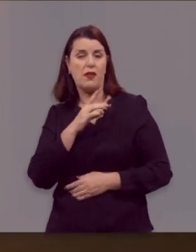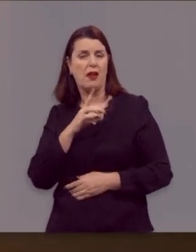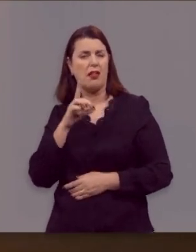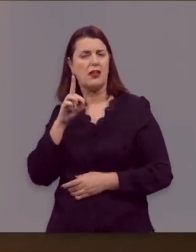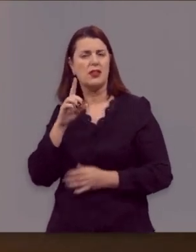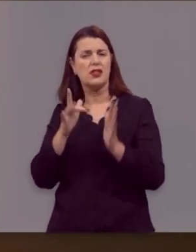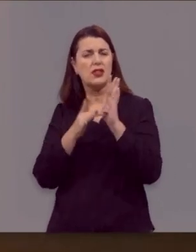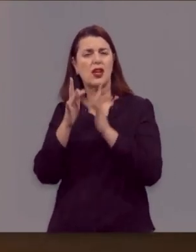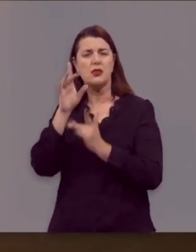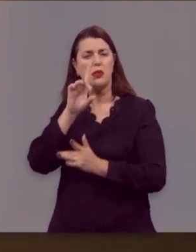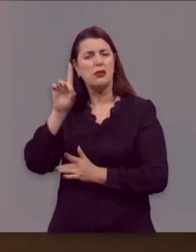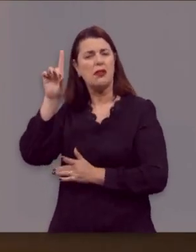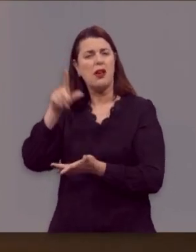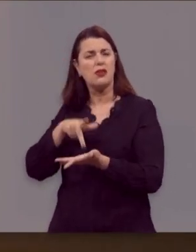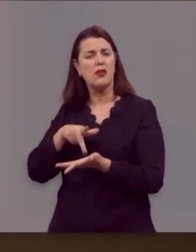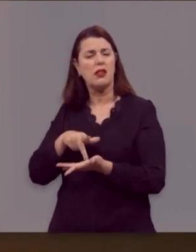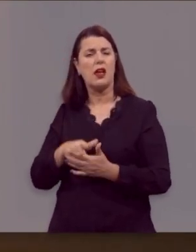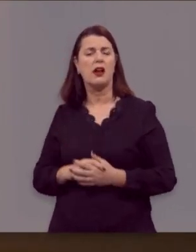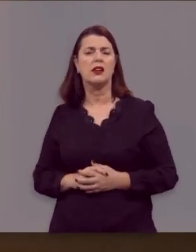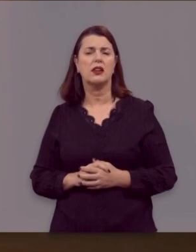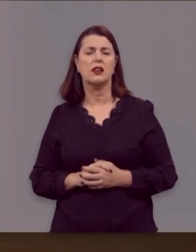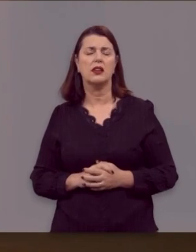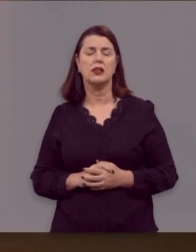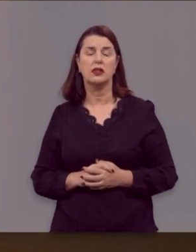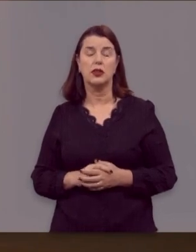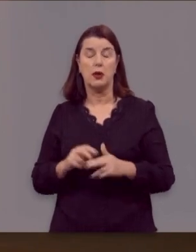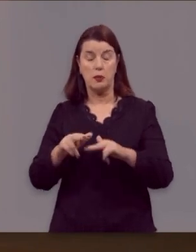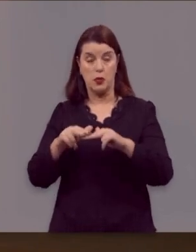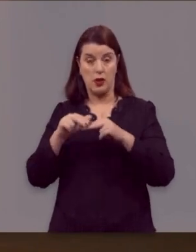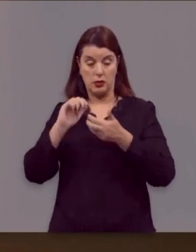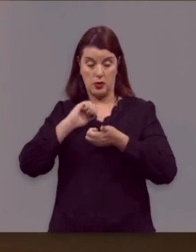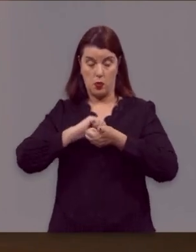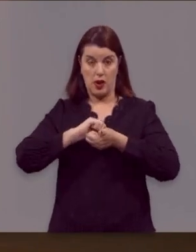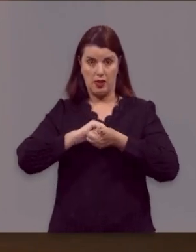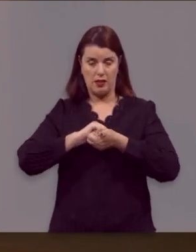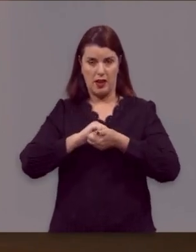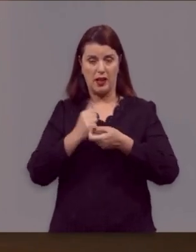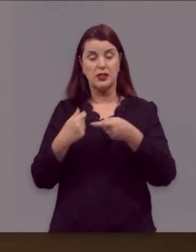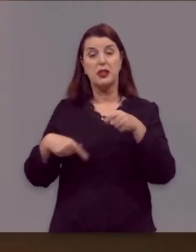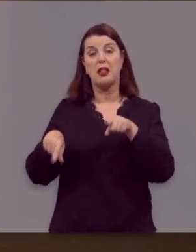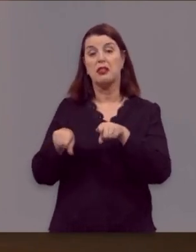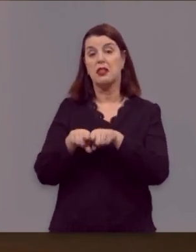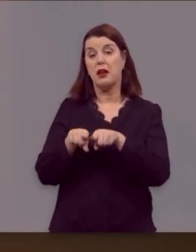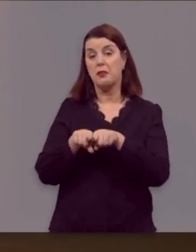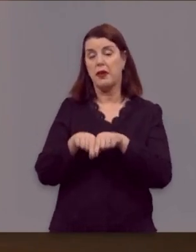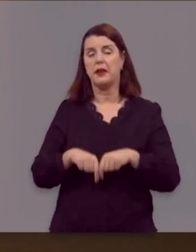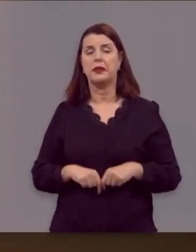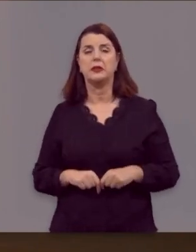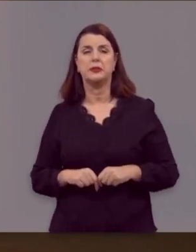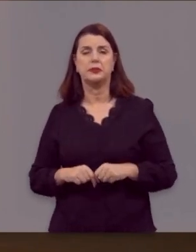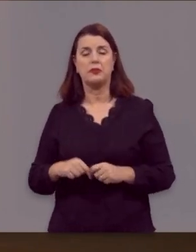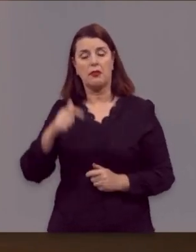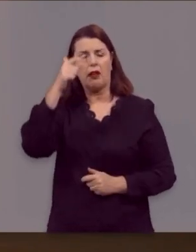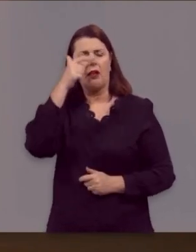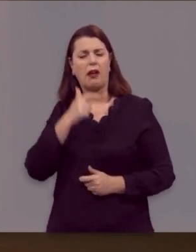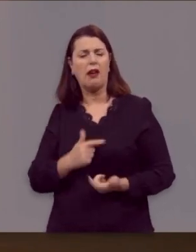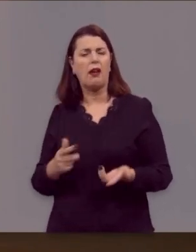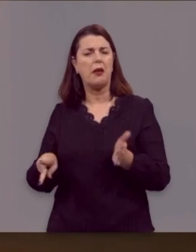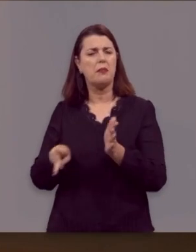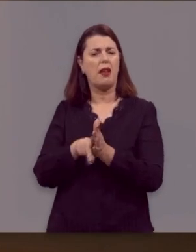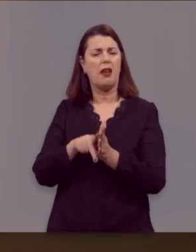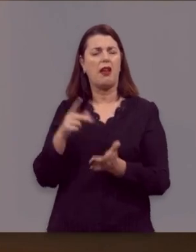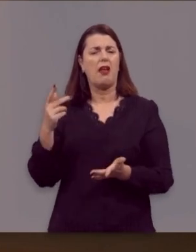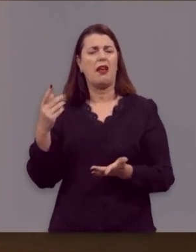Cristo não só pelos seus atributos, porque ele é autoexistente, ele é eterno,